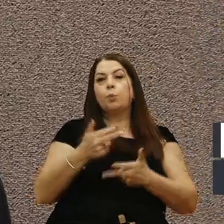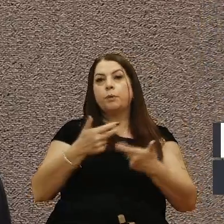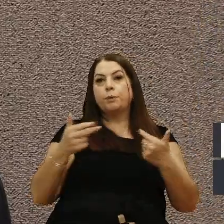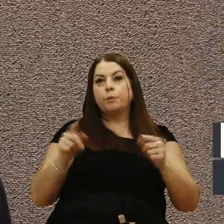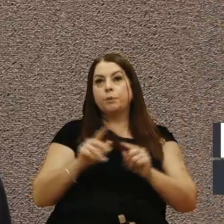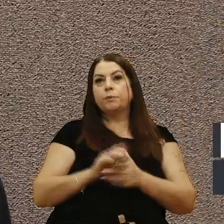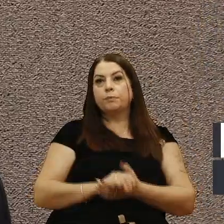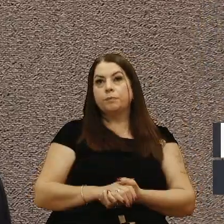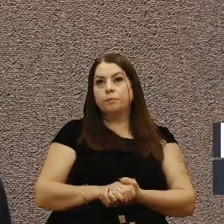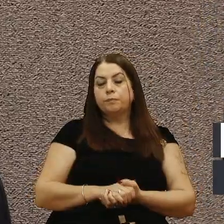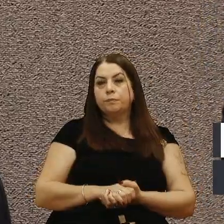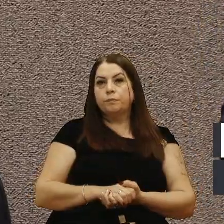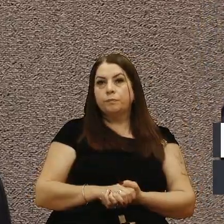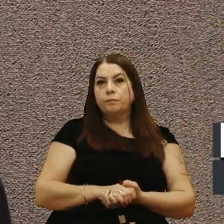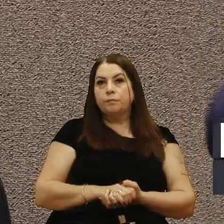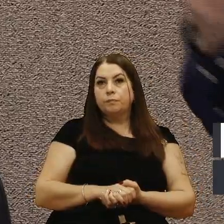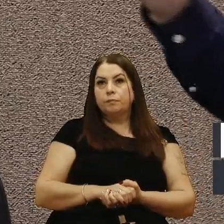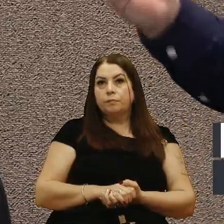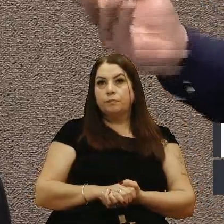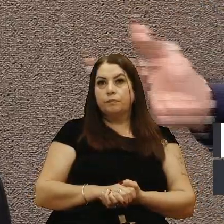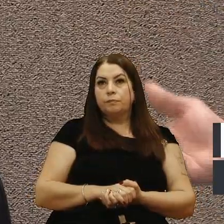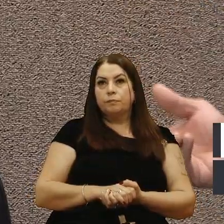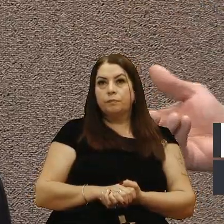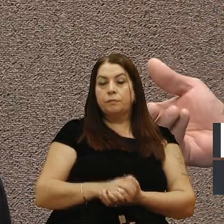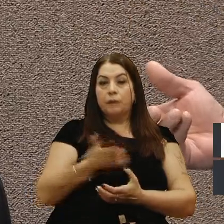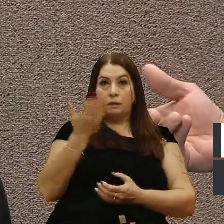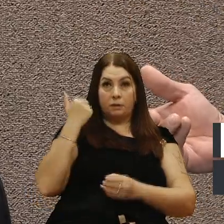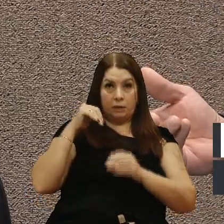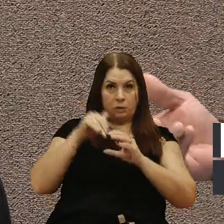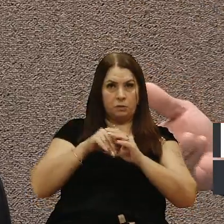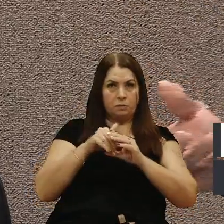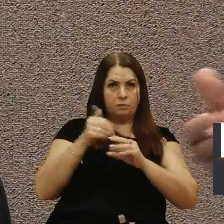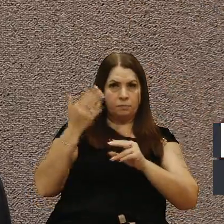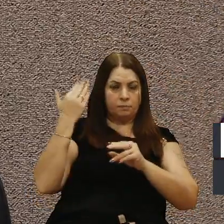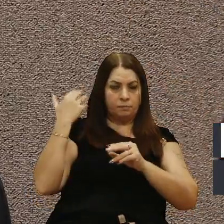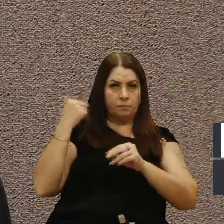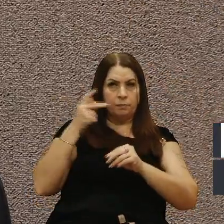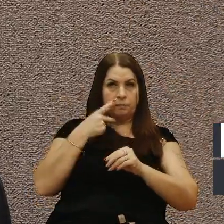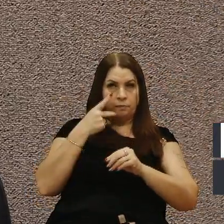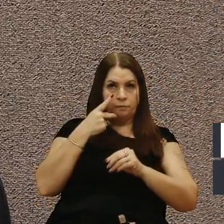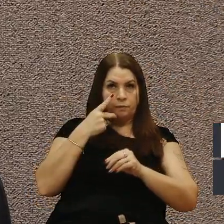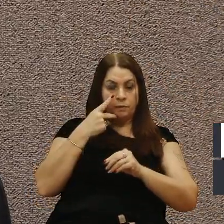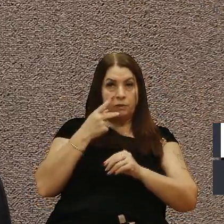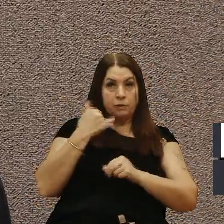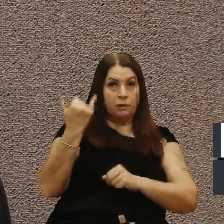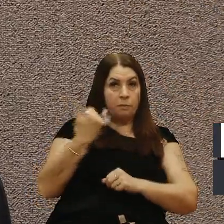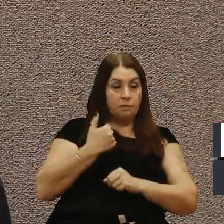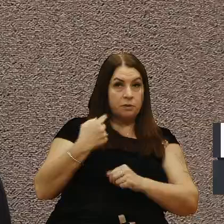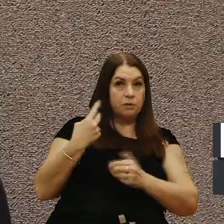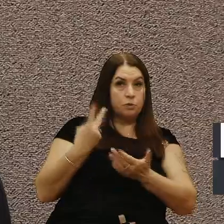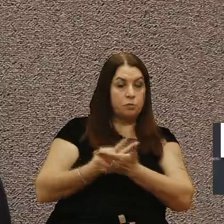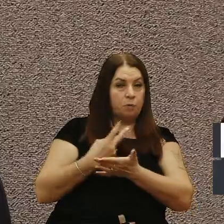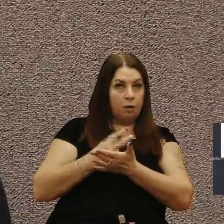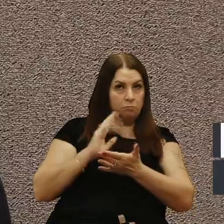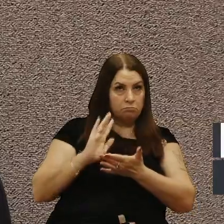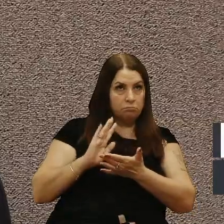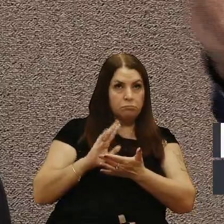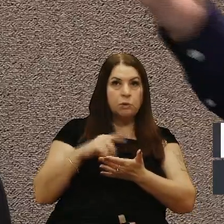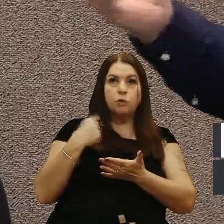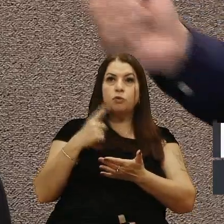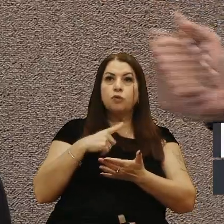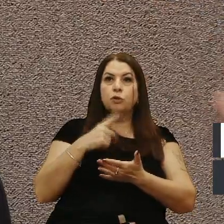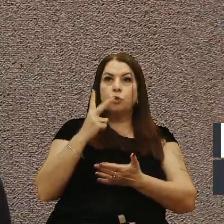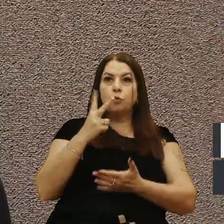coisa. Na eleição passada, e aqui eu quero que alguém me corrija, nós tínhamos